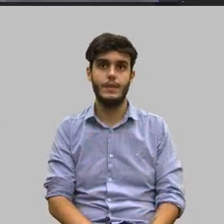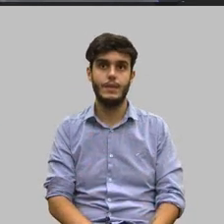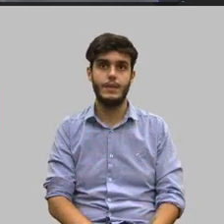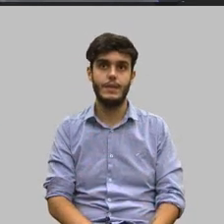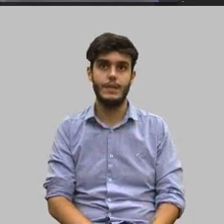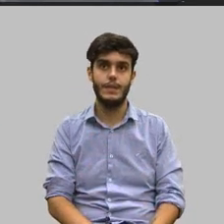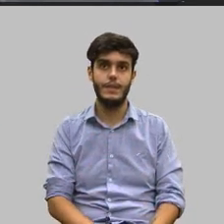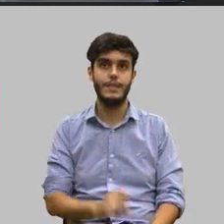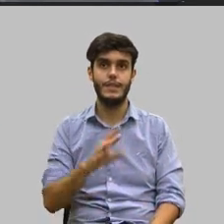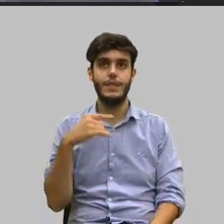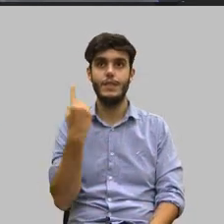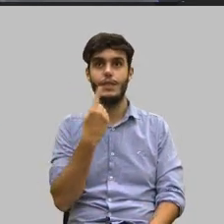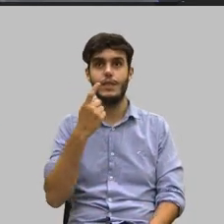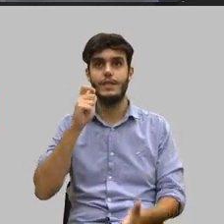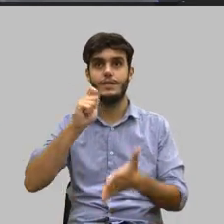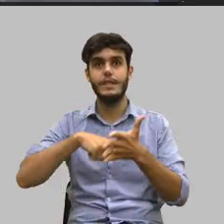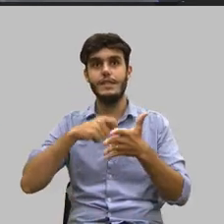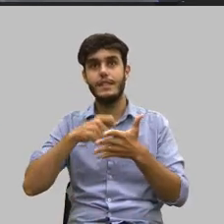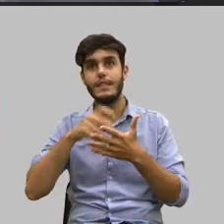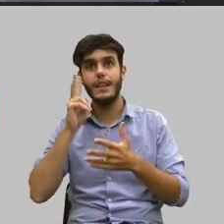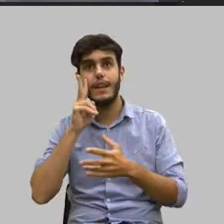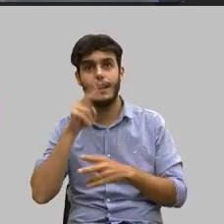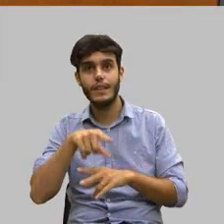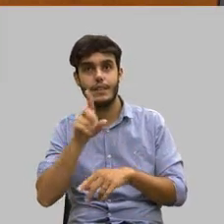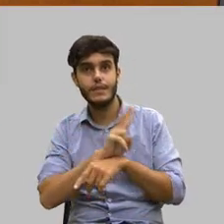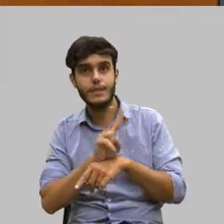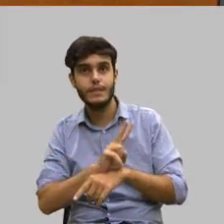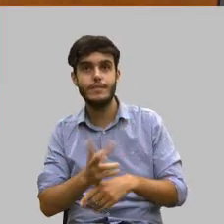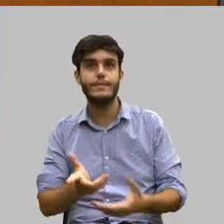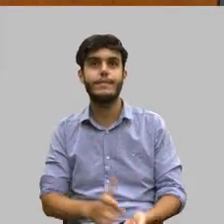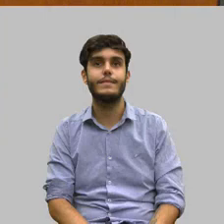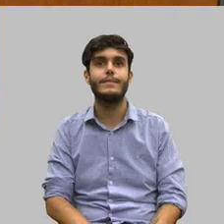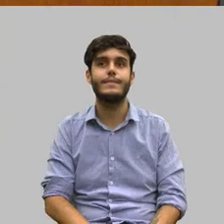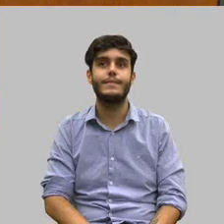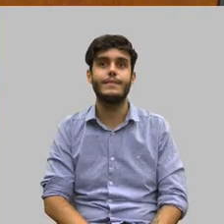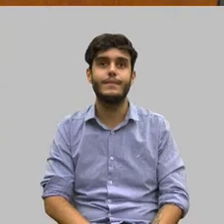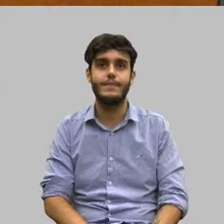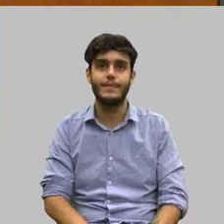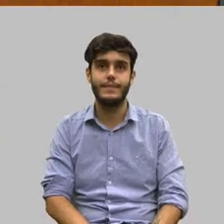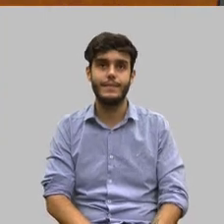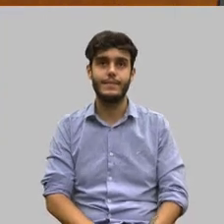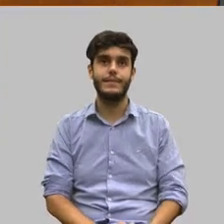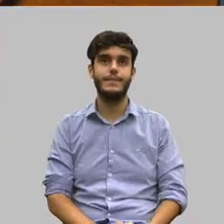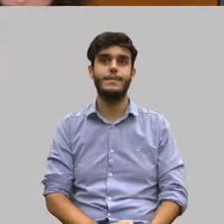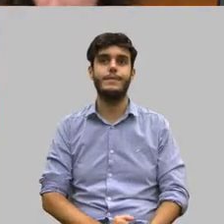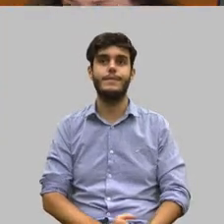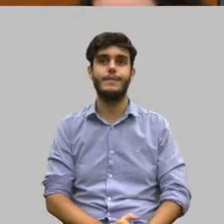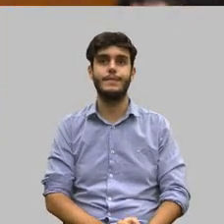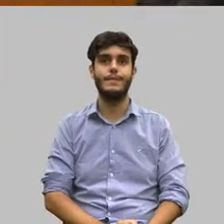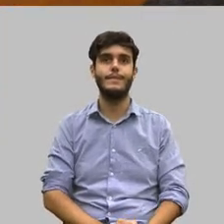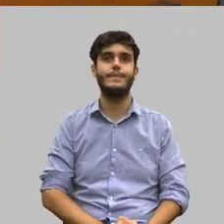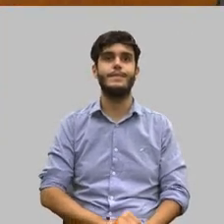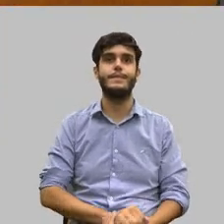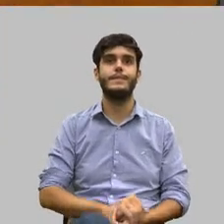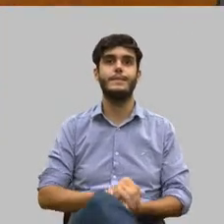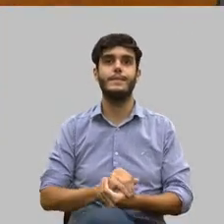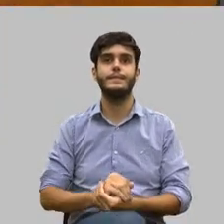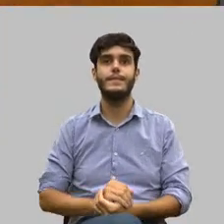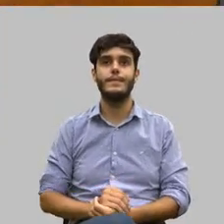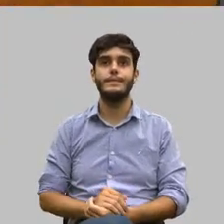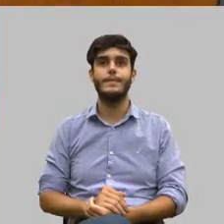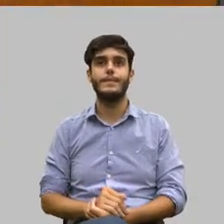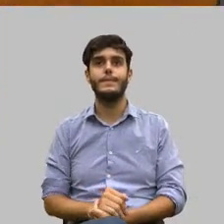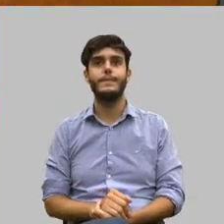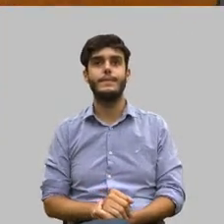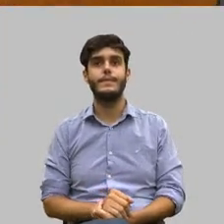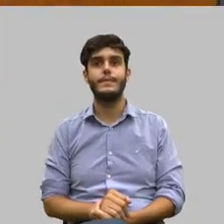estamos nós aqui fiscalizando então nós temos hora para a outra a outra da pol civil agradeço só temos nós aqui mas tem que abrir às